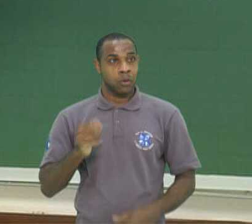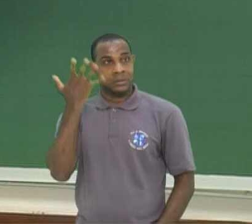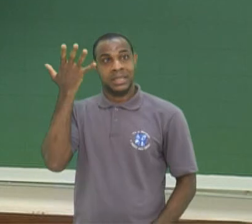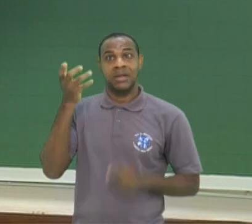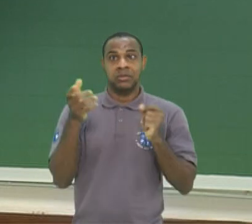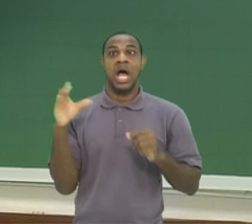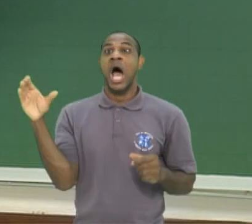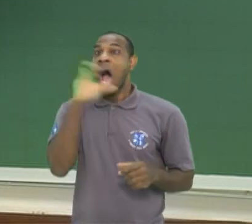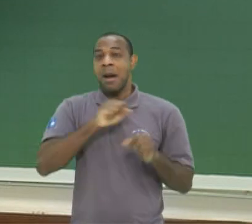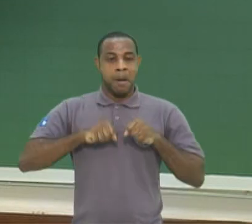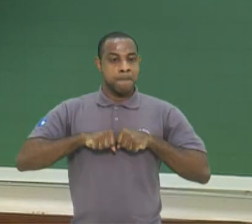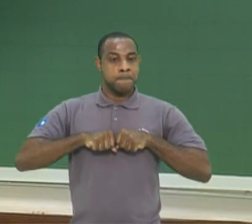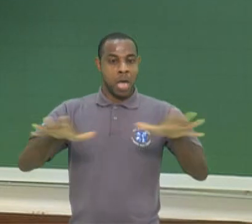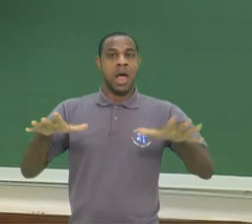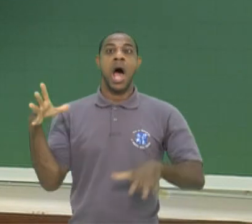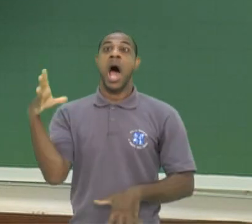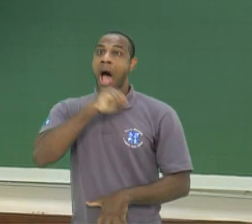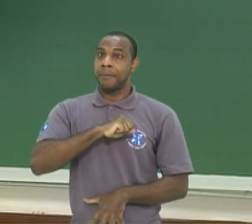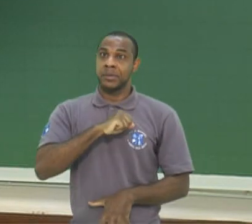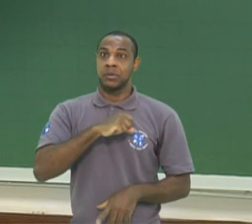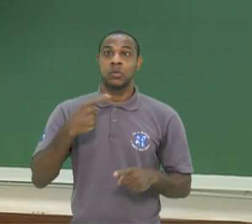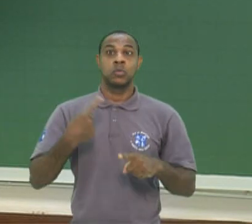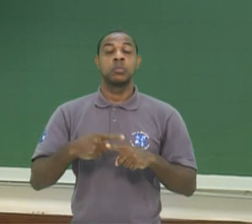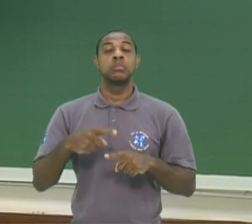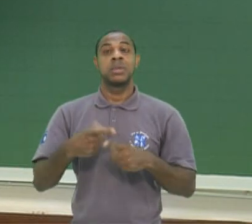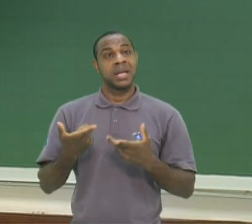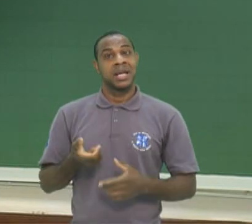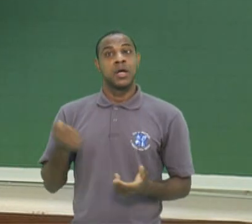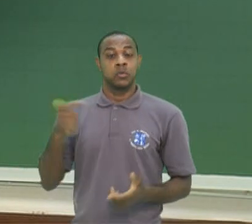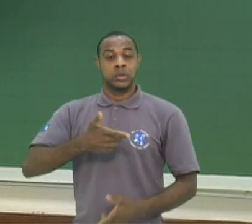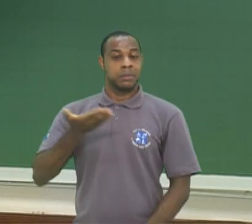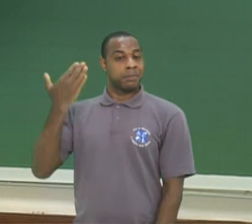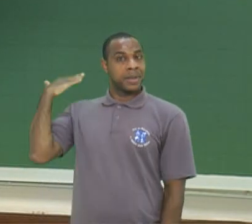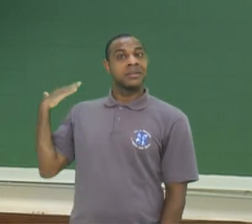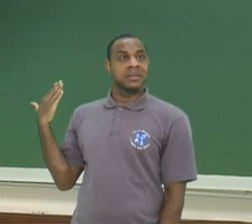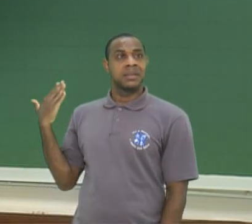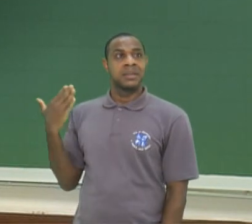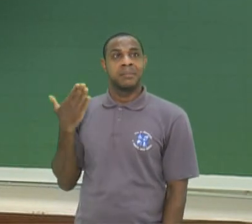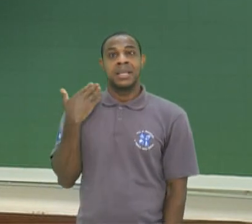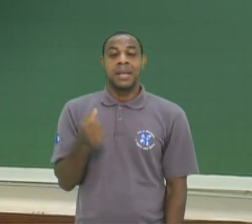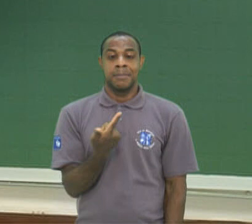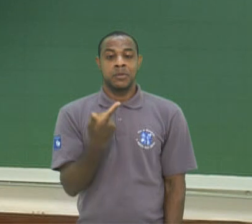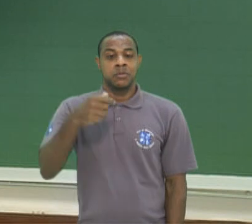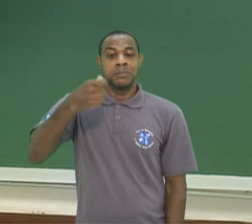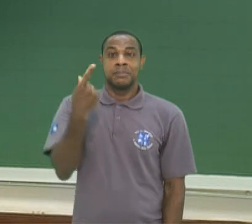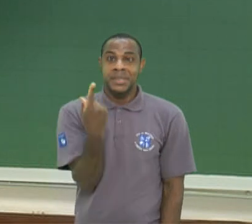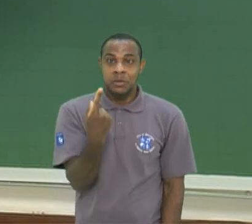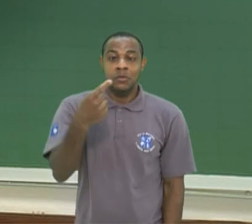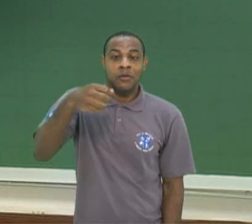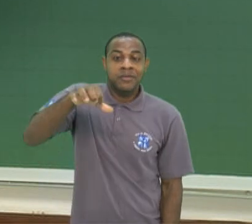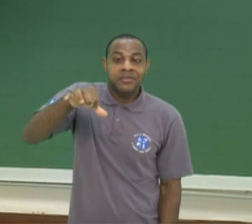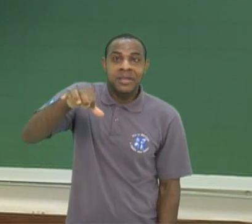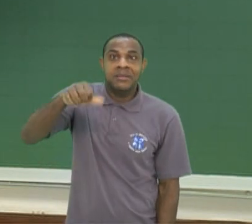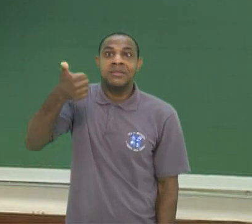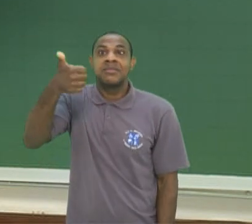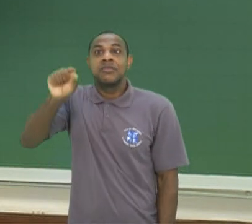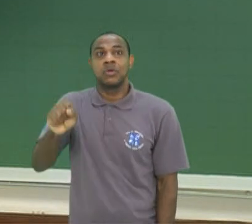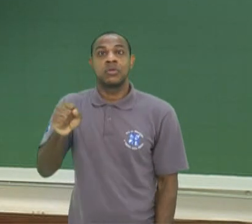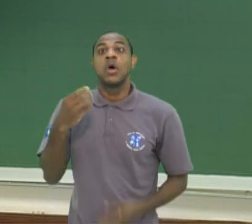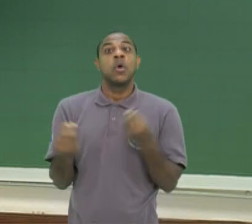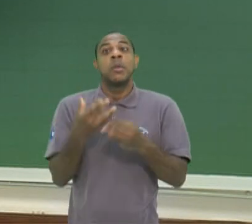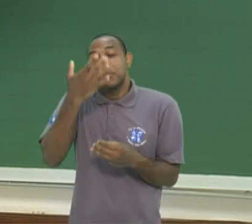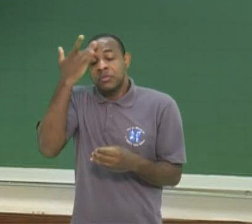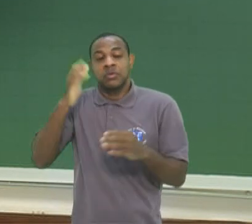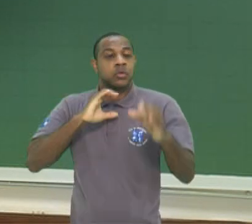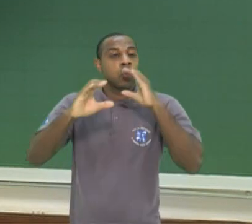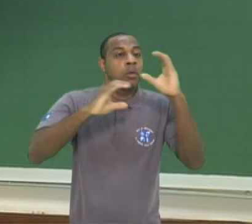numa velocidade muito maior do que naquela época. Imagine 1918, como as pessoas se comunicavam